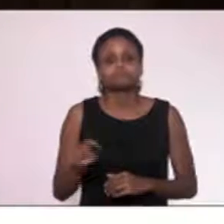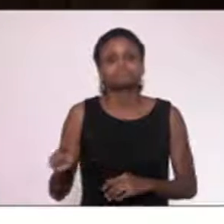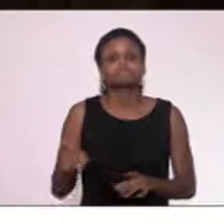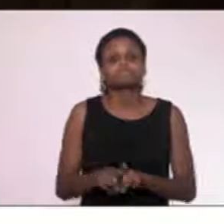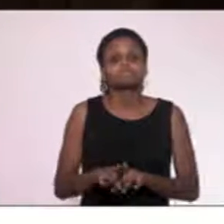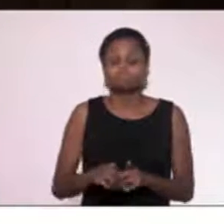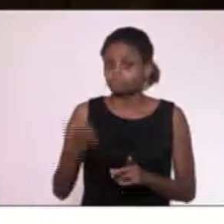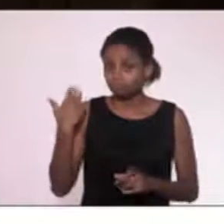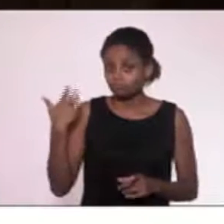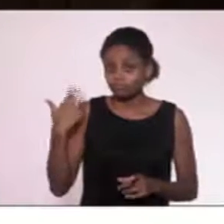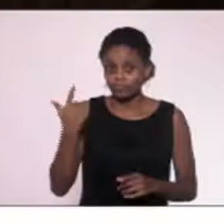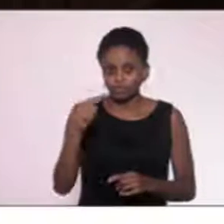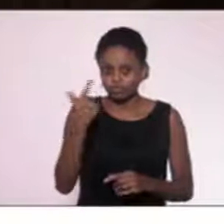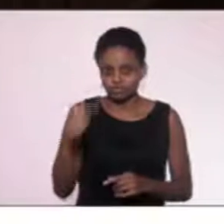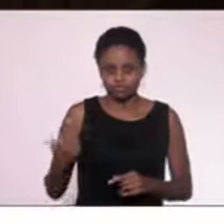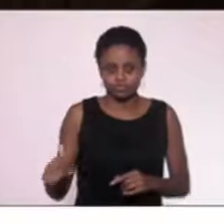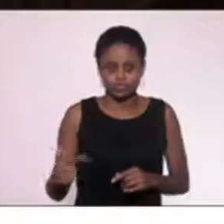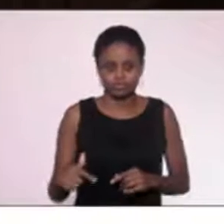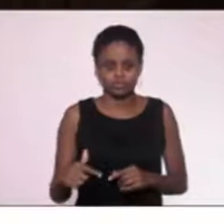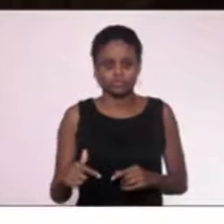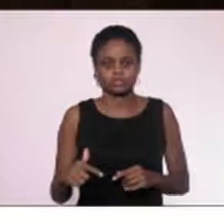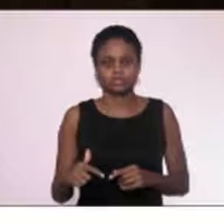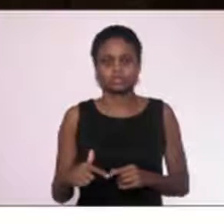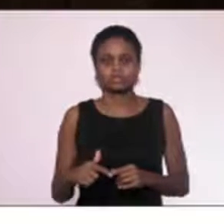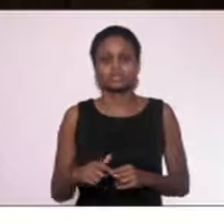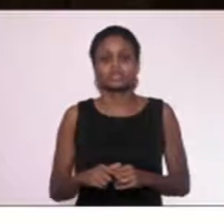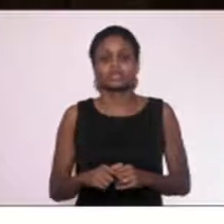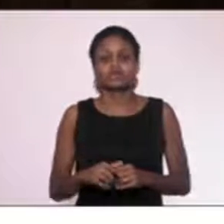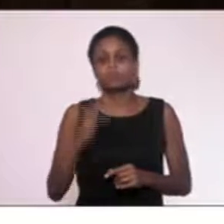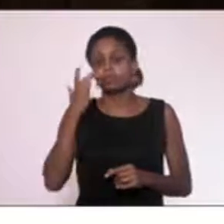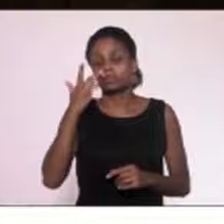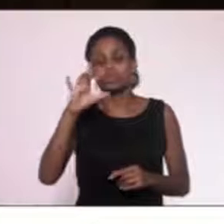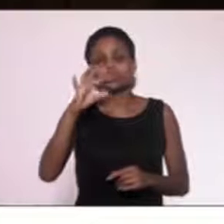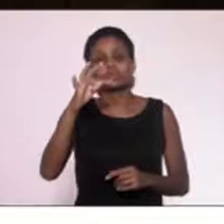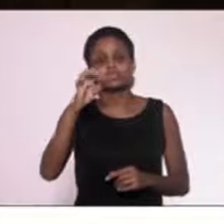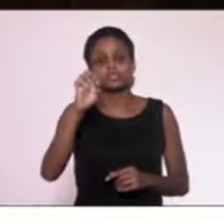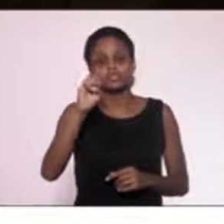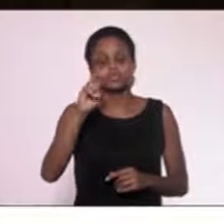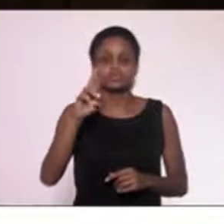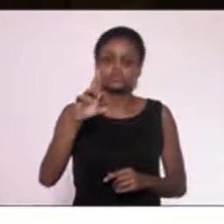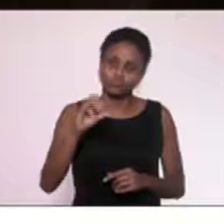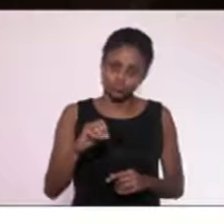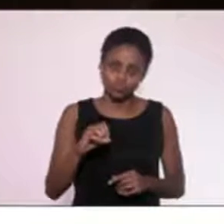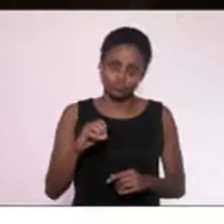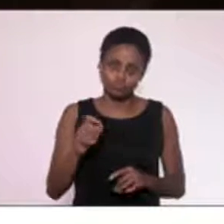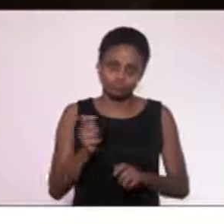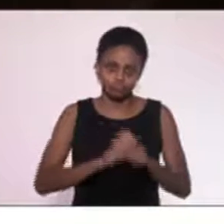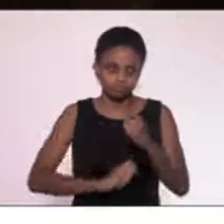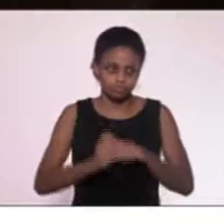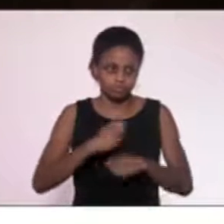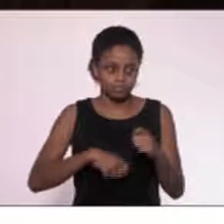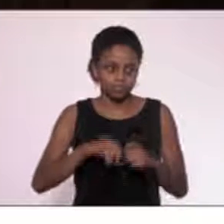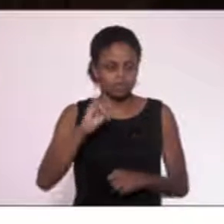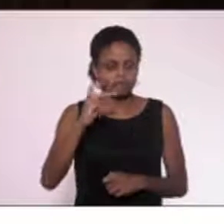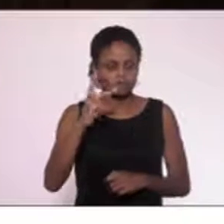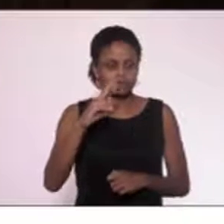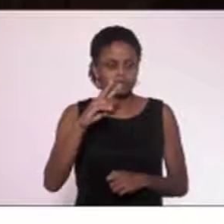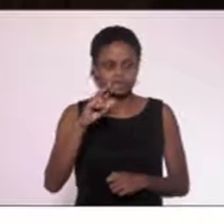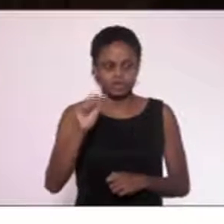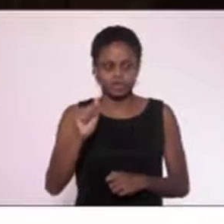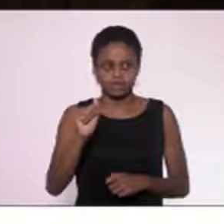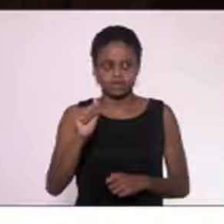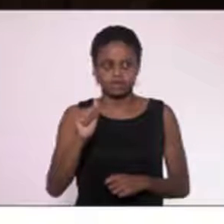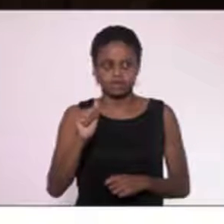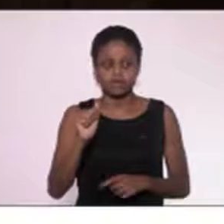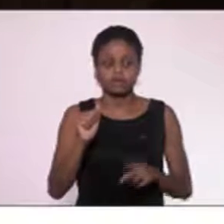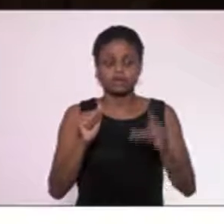não existia o Tesouro administrando o IPVA. O